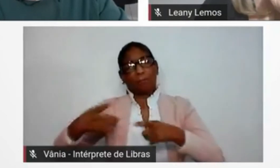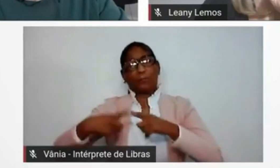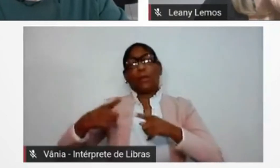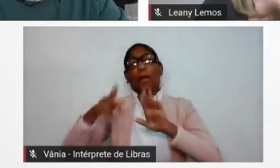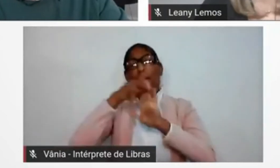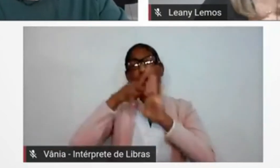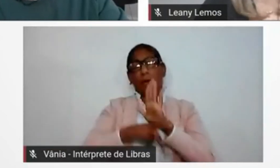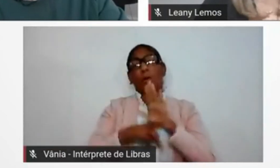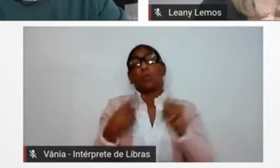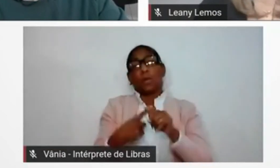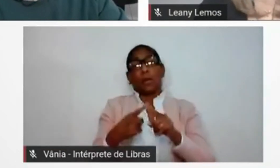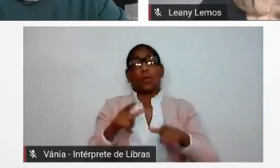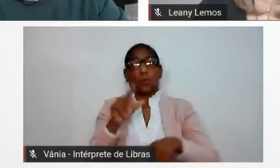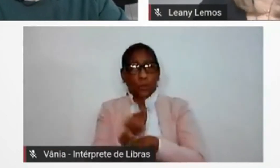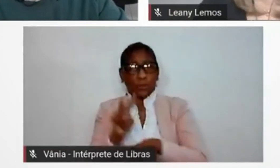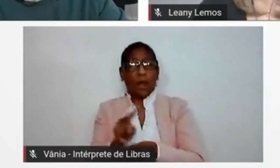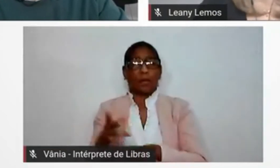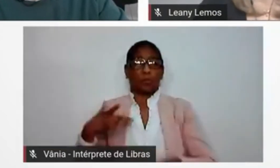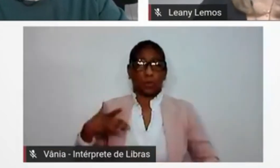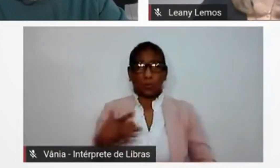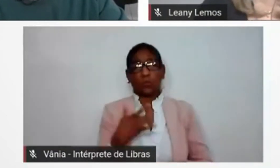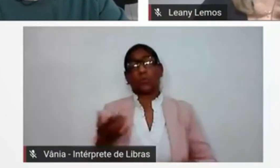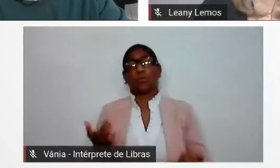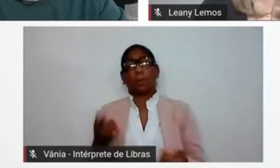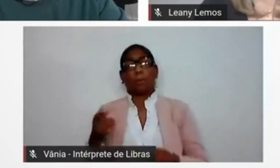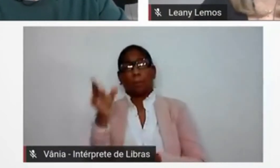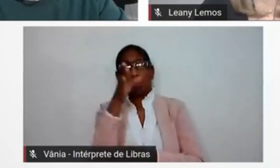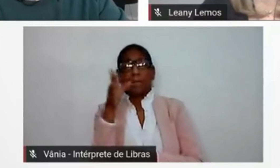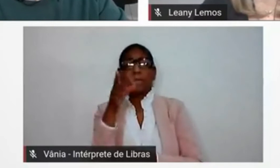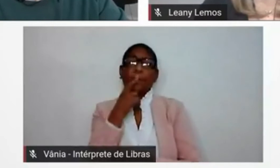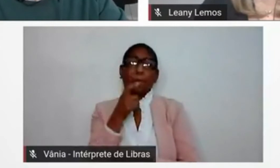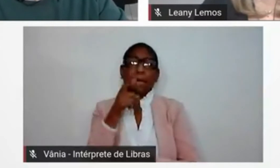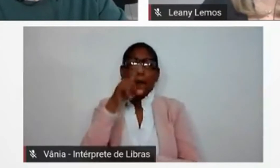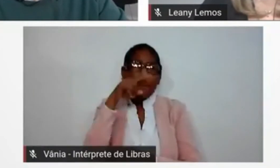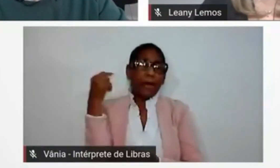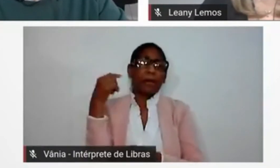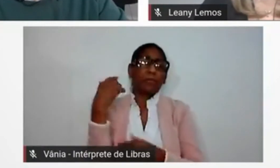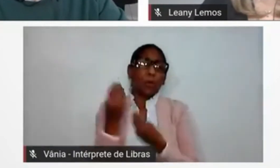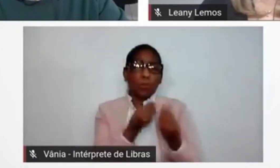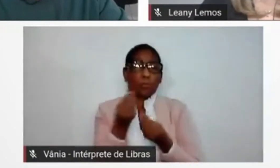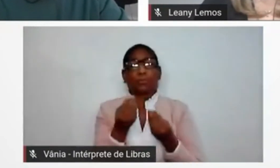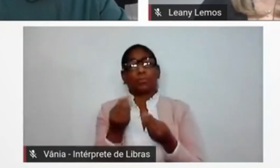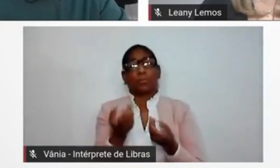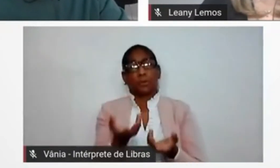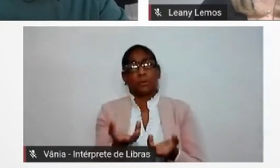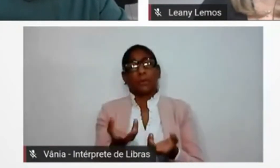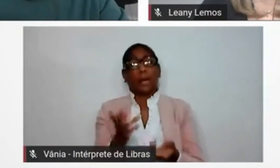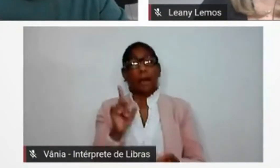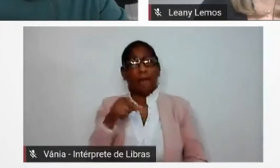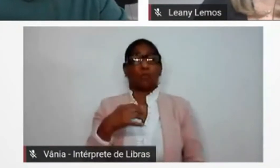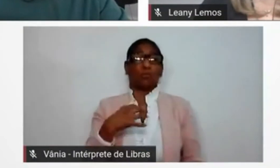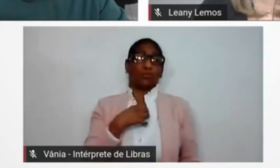protocolos, a possibilidade do funcionamento do comércio na bandeira vermelha, em datas reduzidas e horários reduzidos, é uma forma da gente